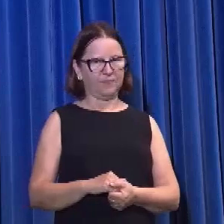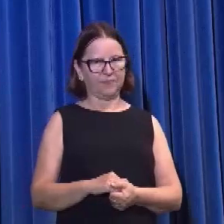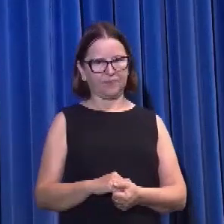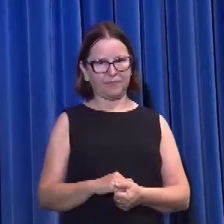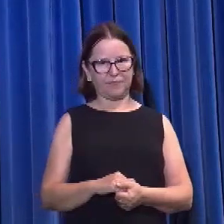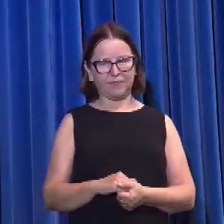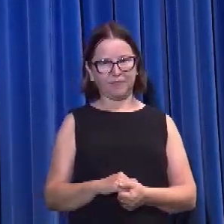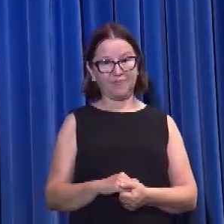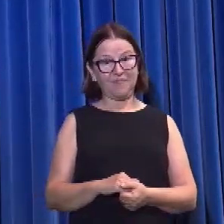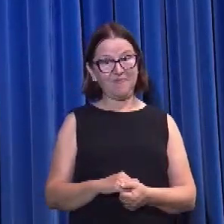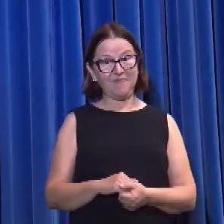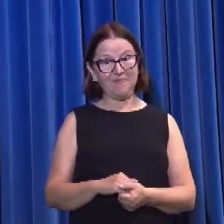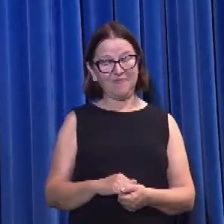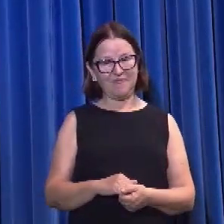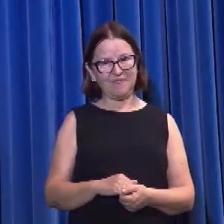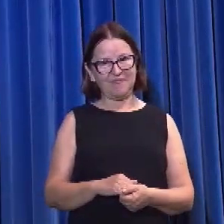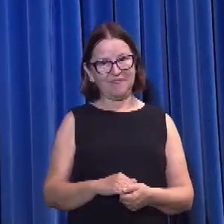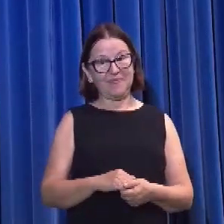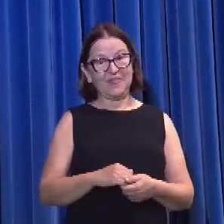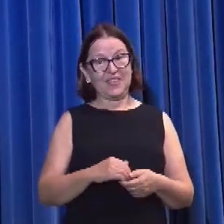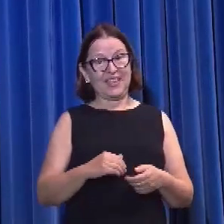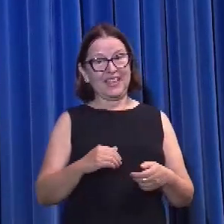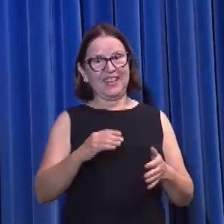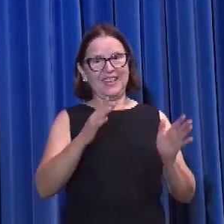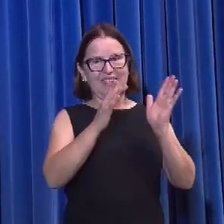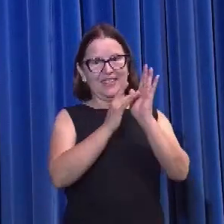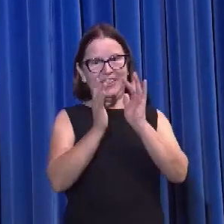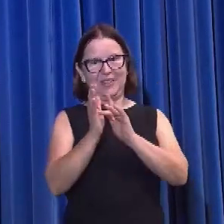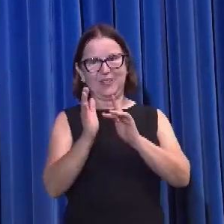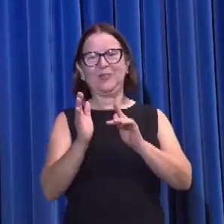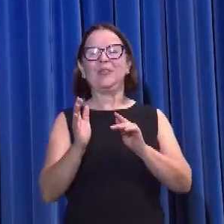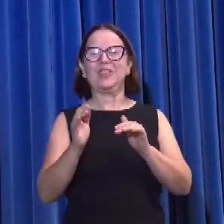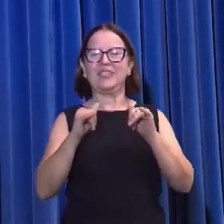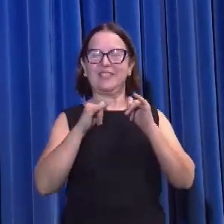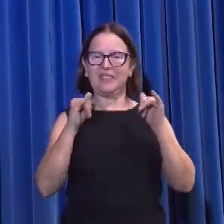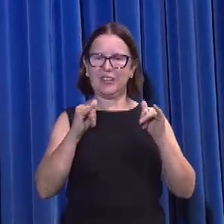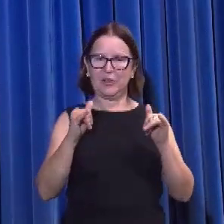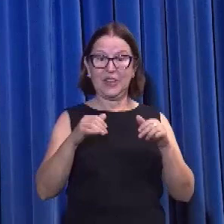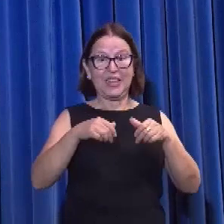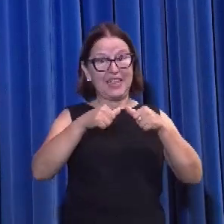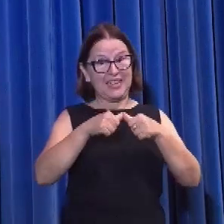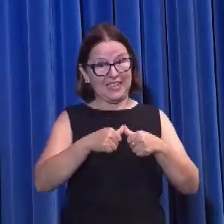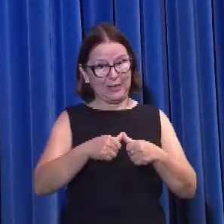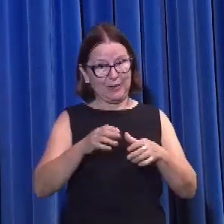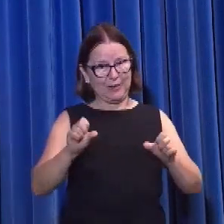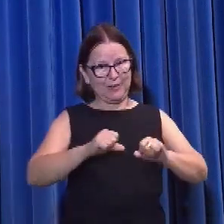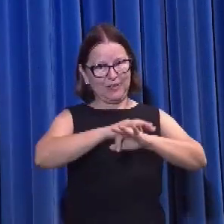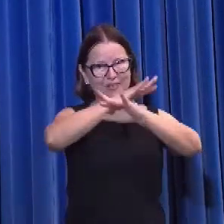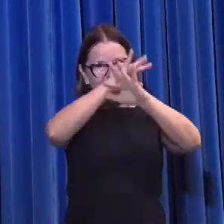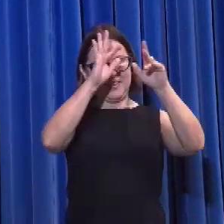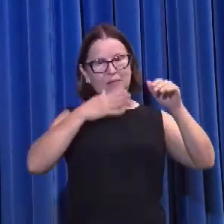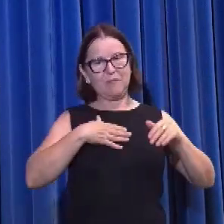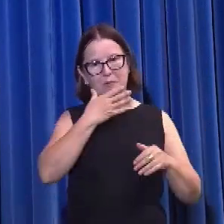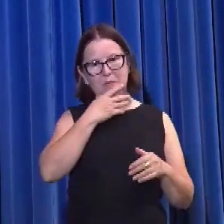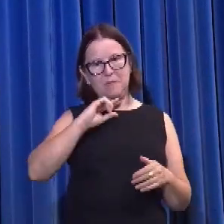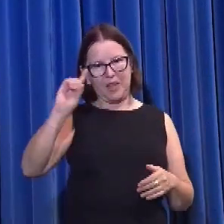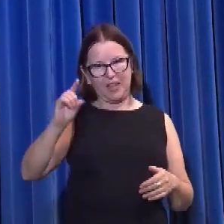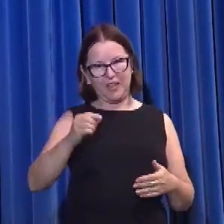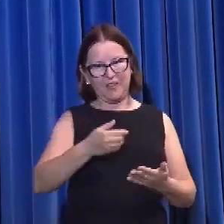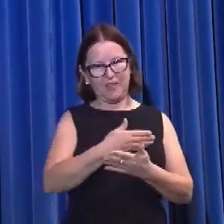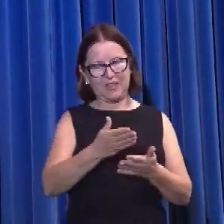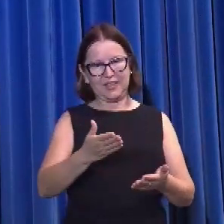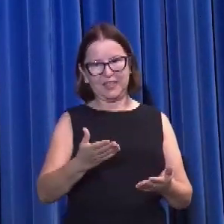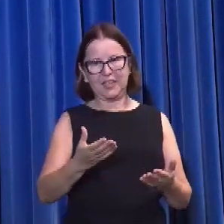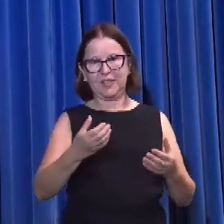Então o Senhor diz: nisto é glorificado meu Pai, em que deis muito fruto, e